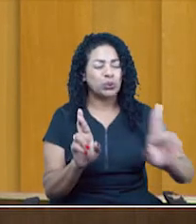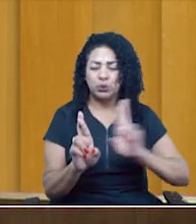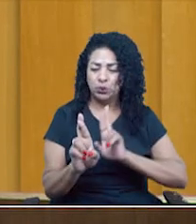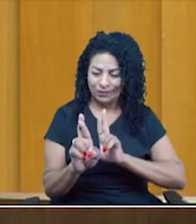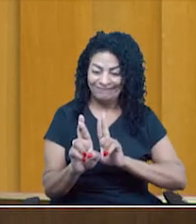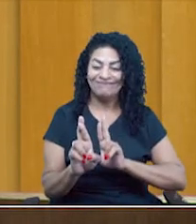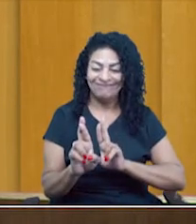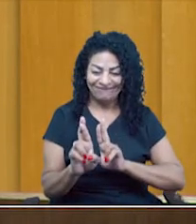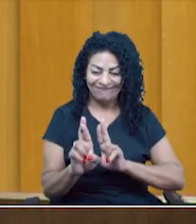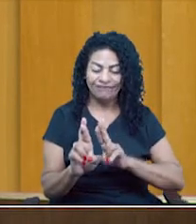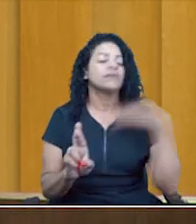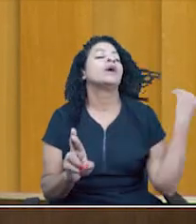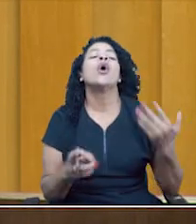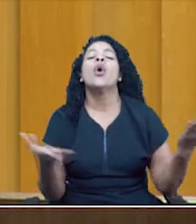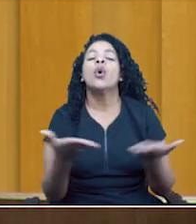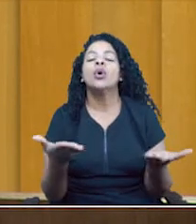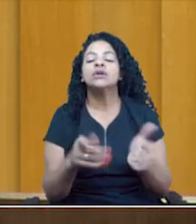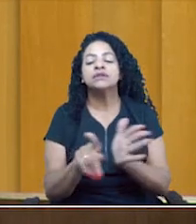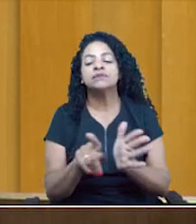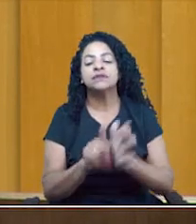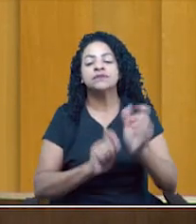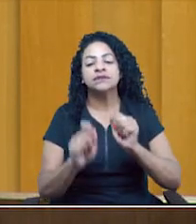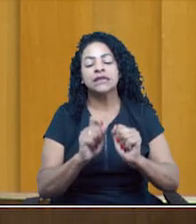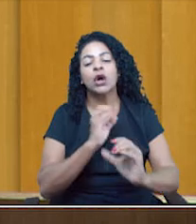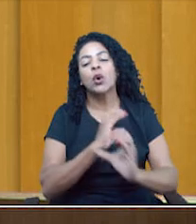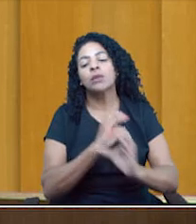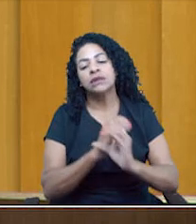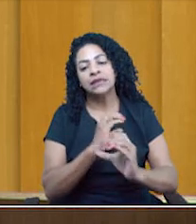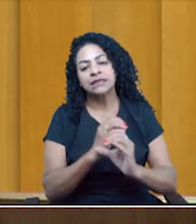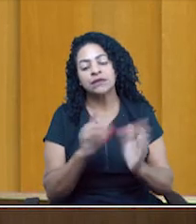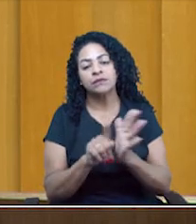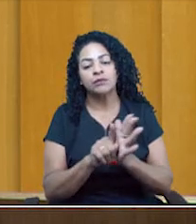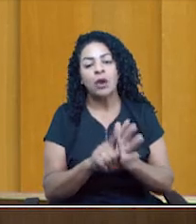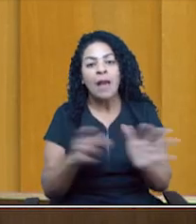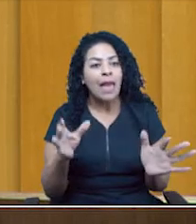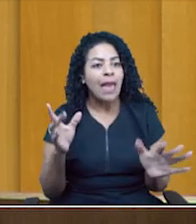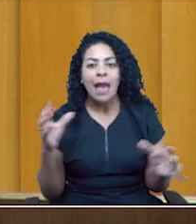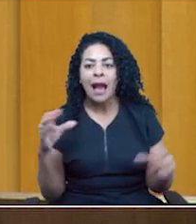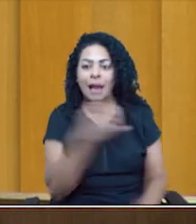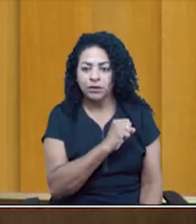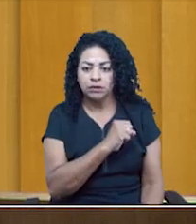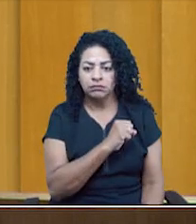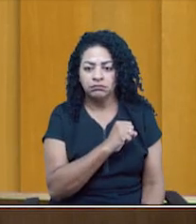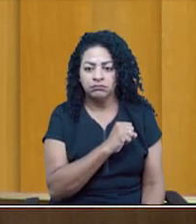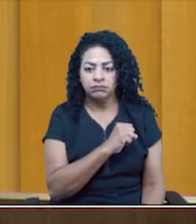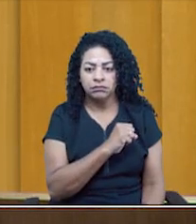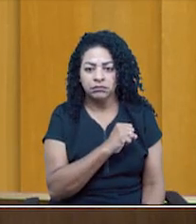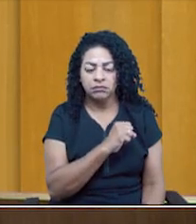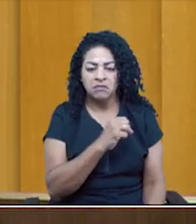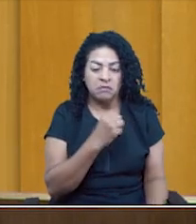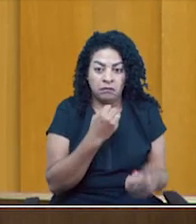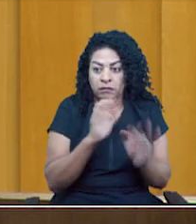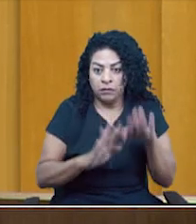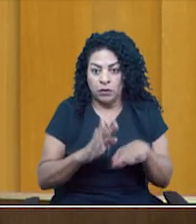nossa comunicação é basicamente instantânea, para o bem e para o mal. Porque aquilo que é